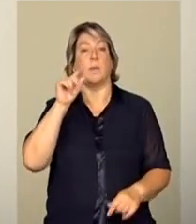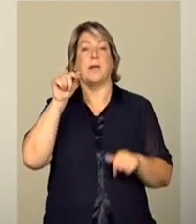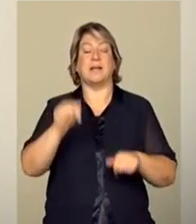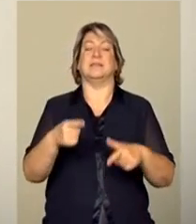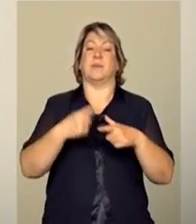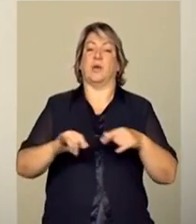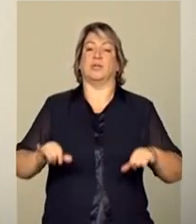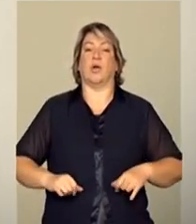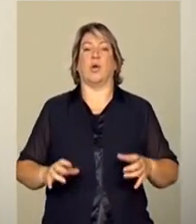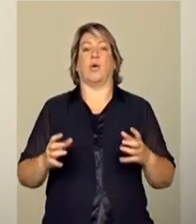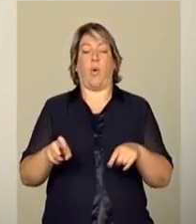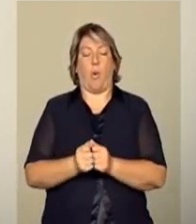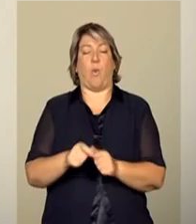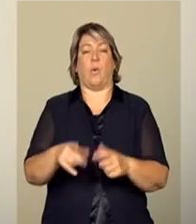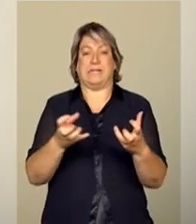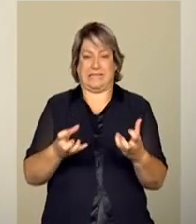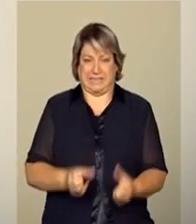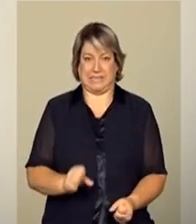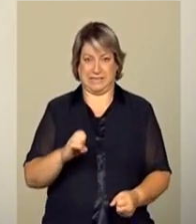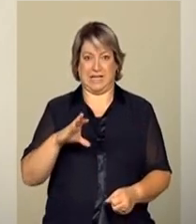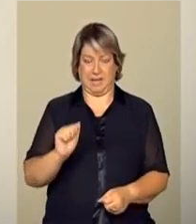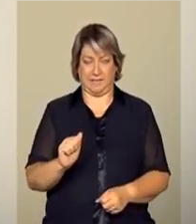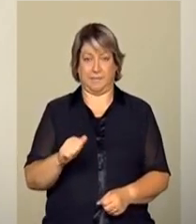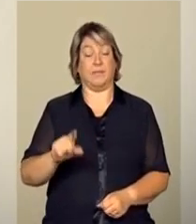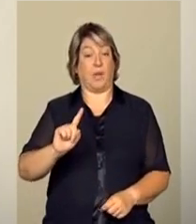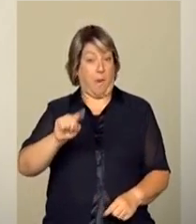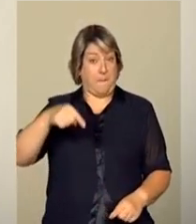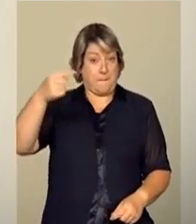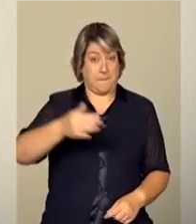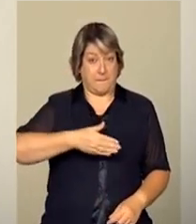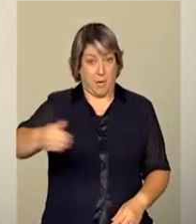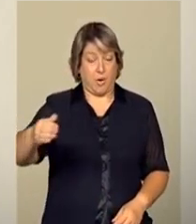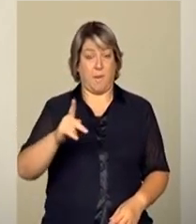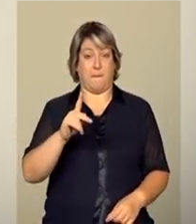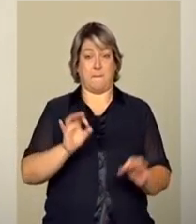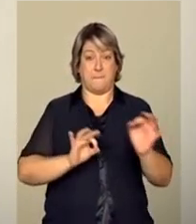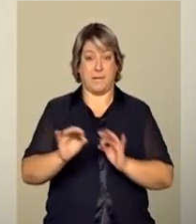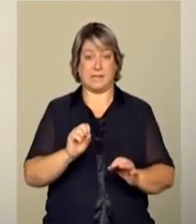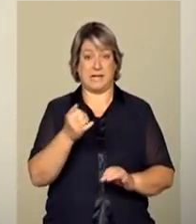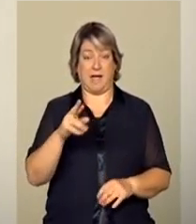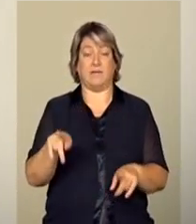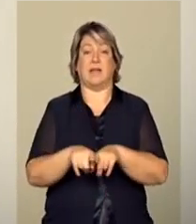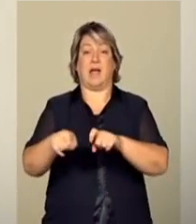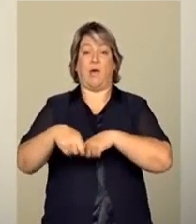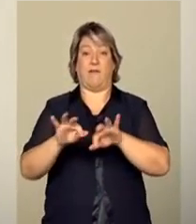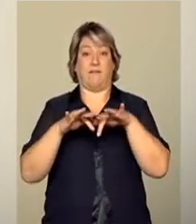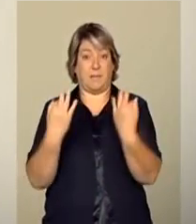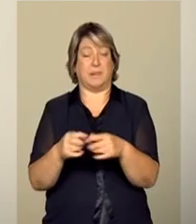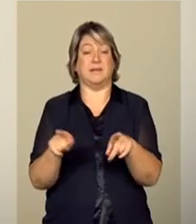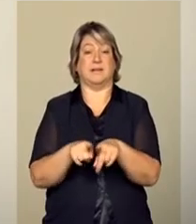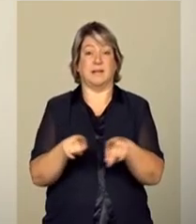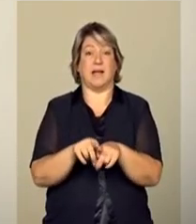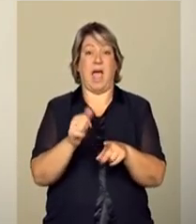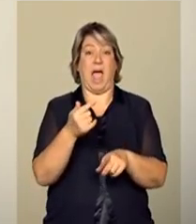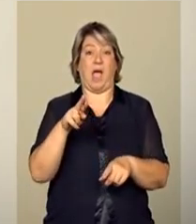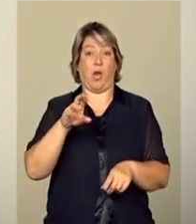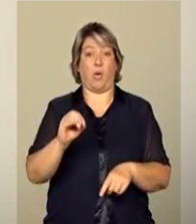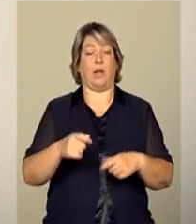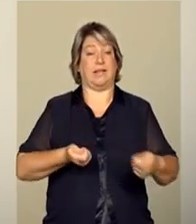a seca por exemplo os próximos planos safra tanto o da Agricultura Familiar quanto do agronegócio nós